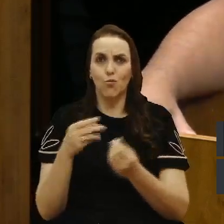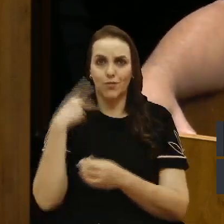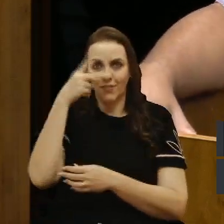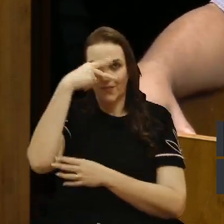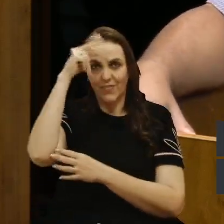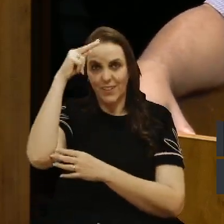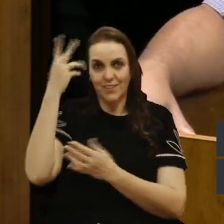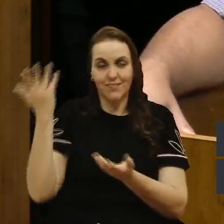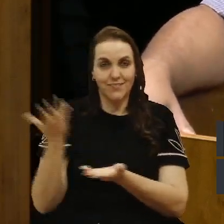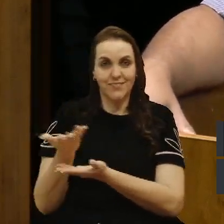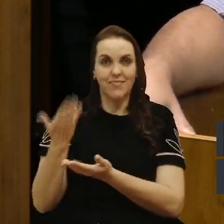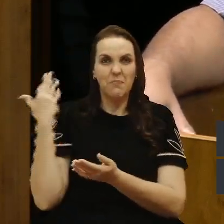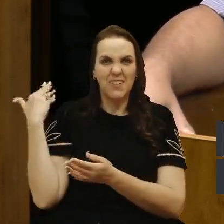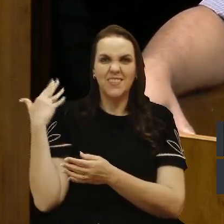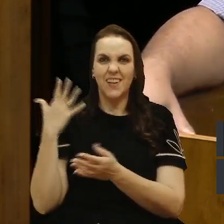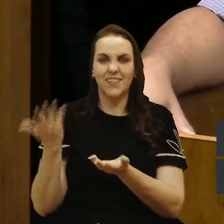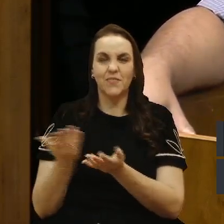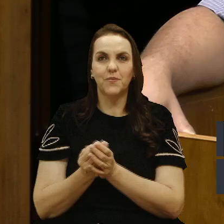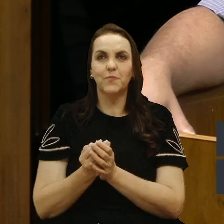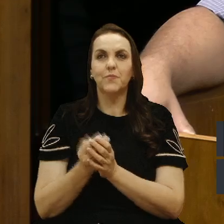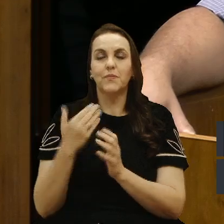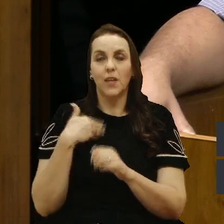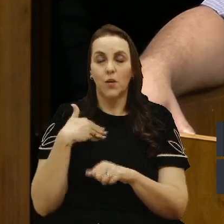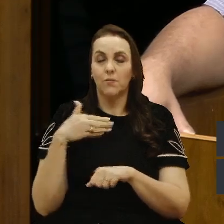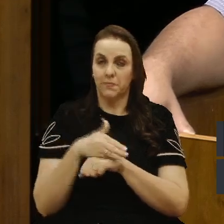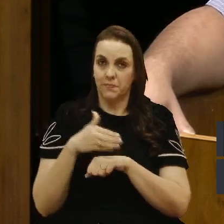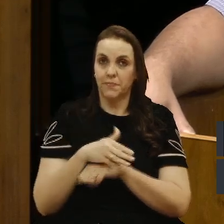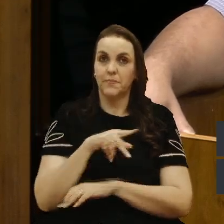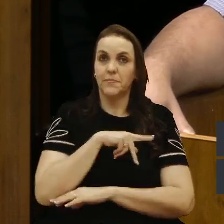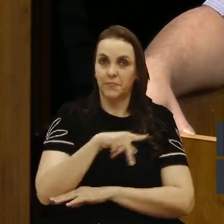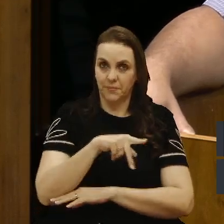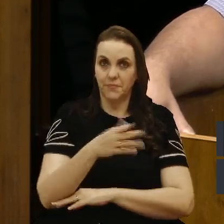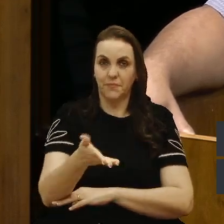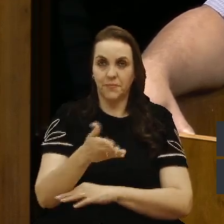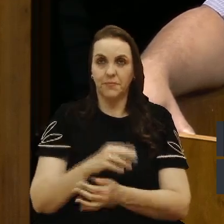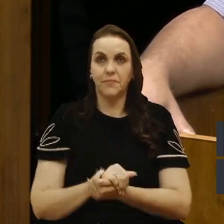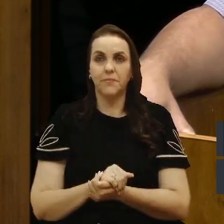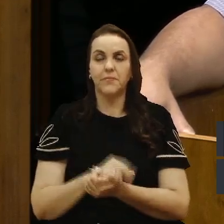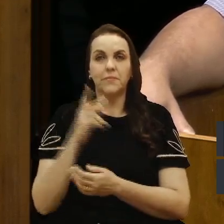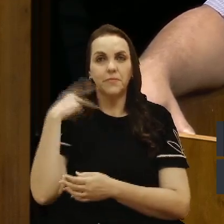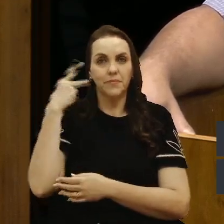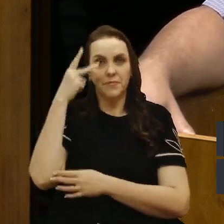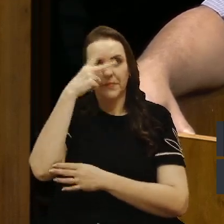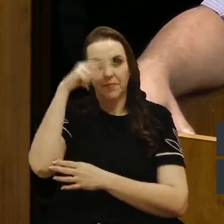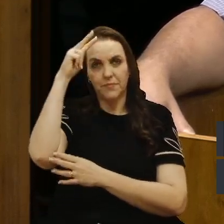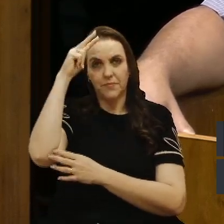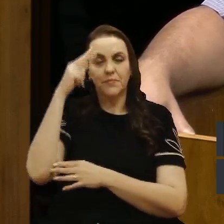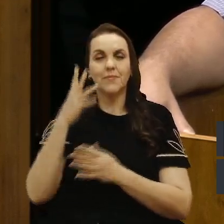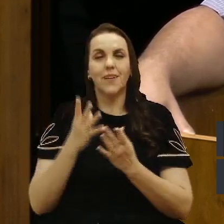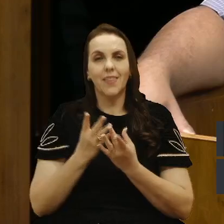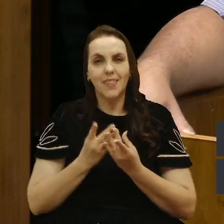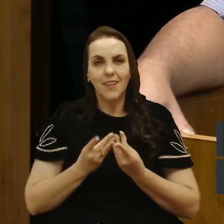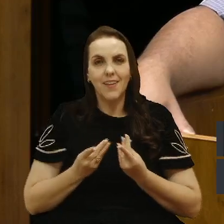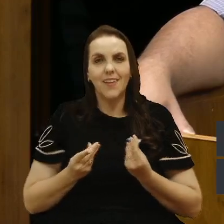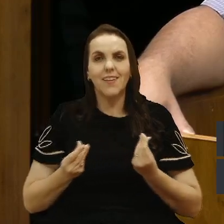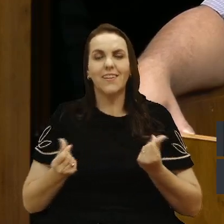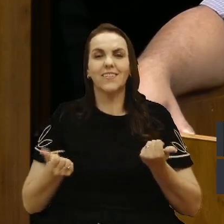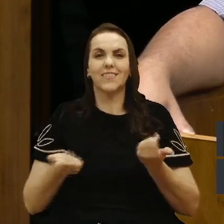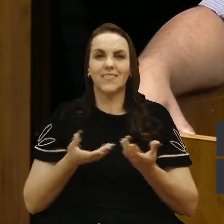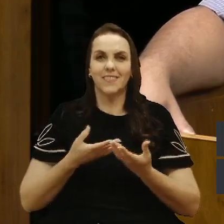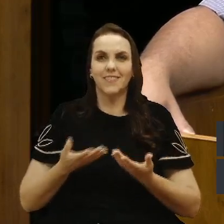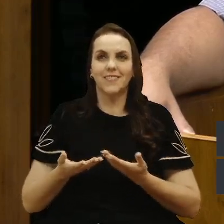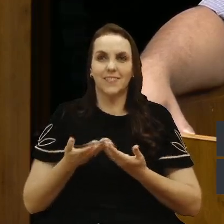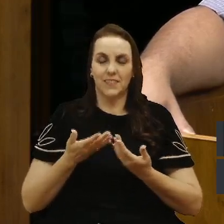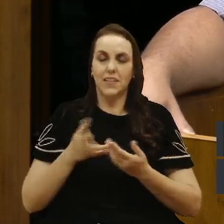no passado. E quando eu estive à frente da presidência, o vereador Edson da Rosa, com toda a sua delicadeza e sensibilidade,